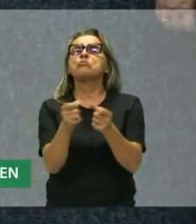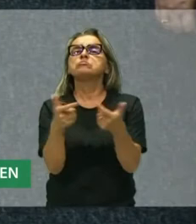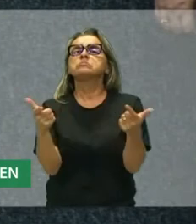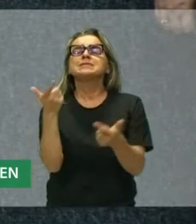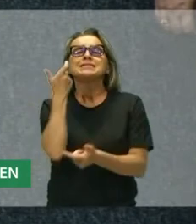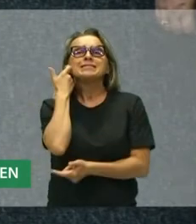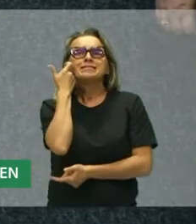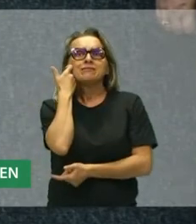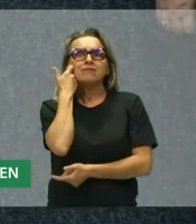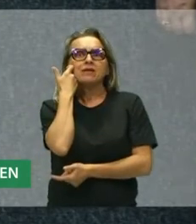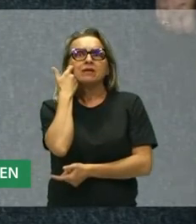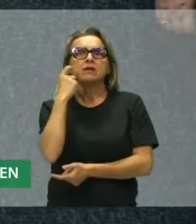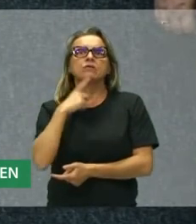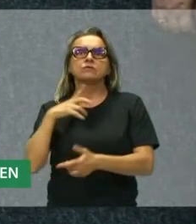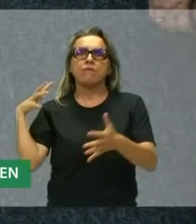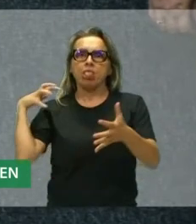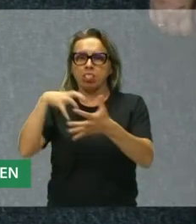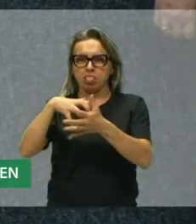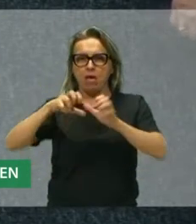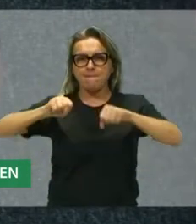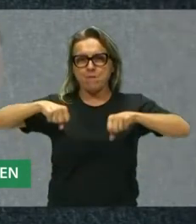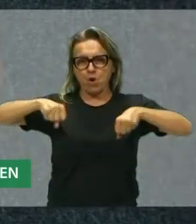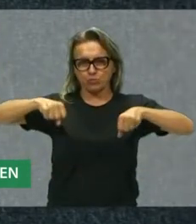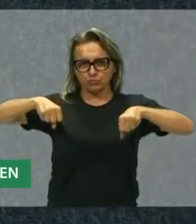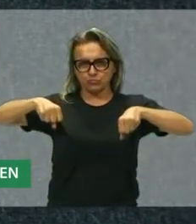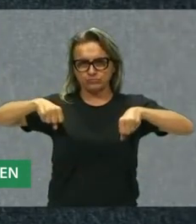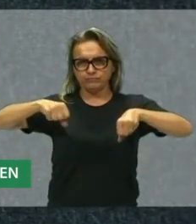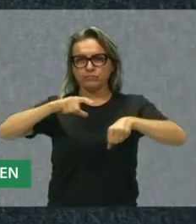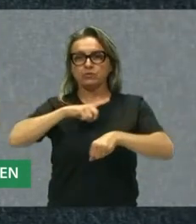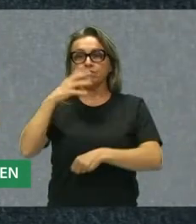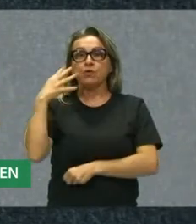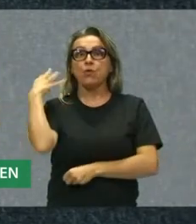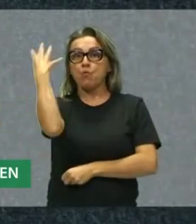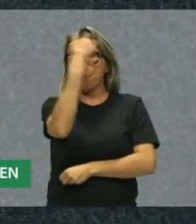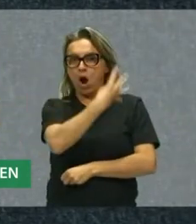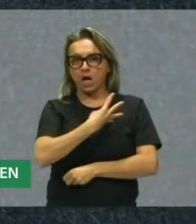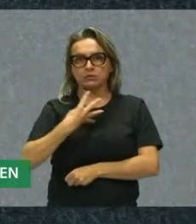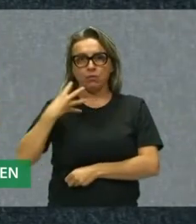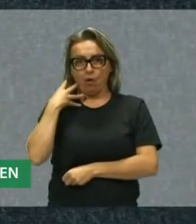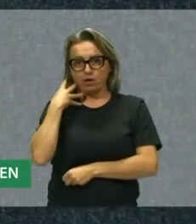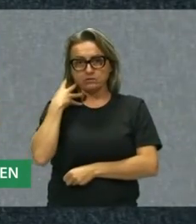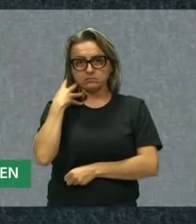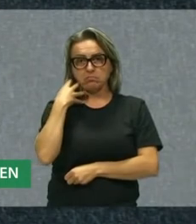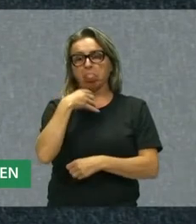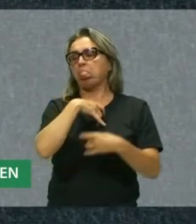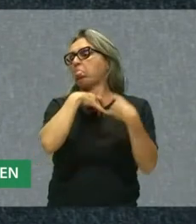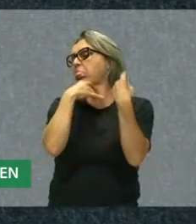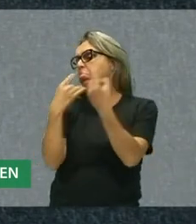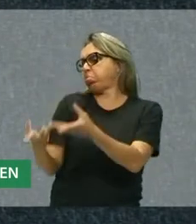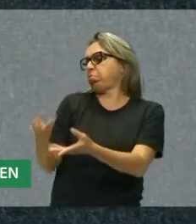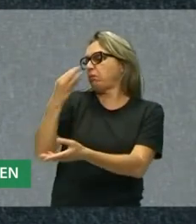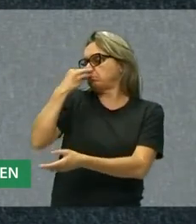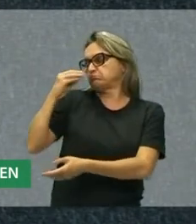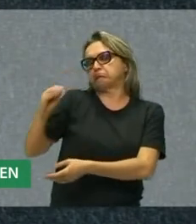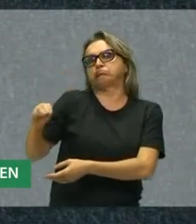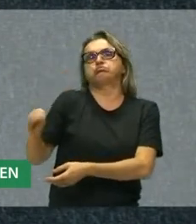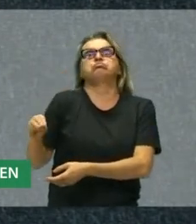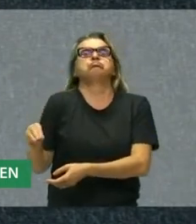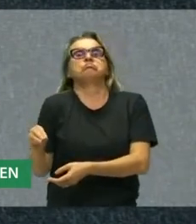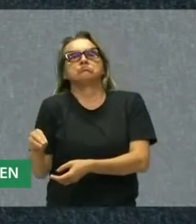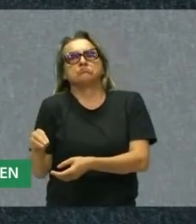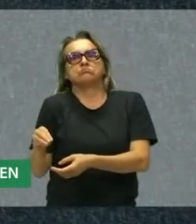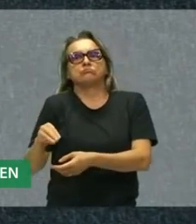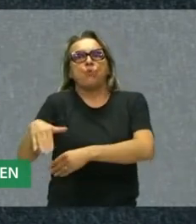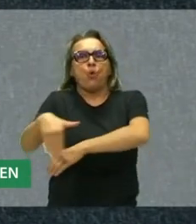tive 4 horas num jogado, literalmente, no corredor do Hospital Marieta, sangrando, com o dedo aberto, precisando